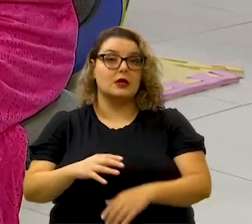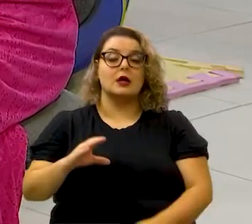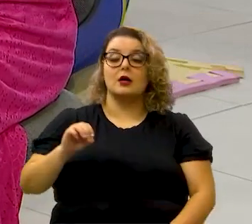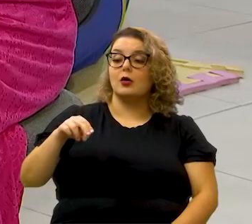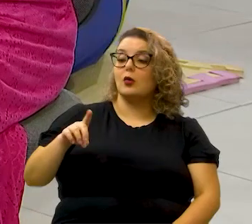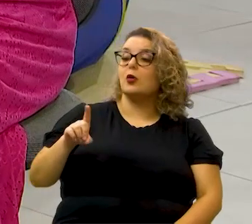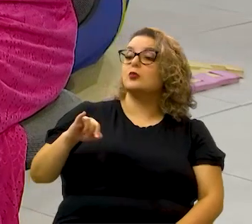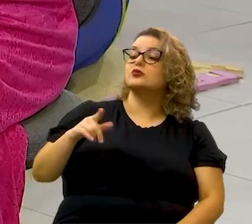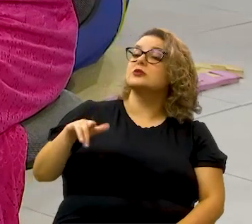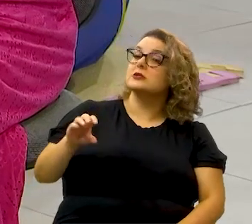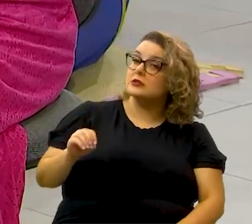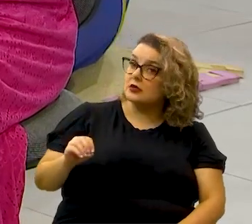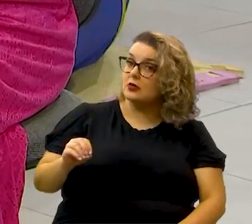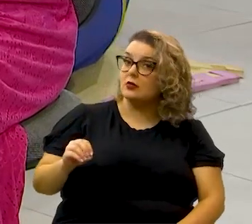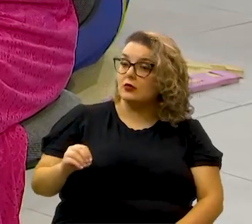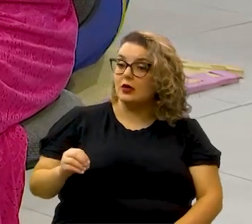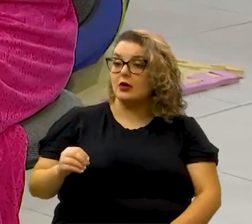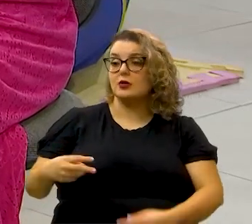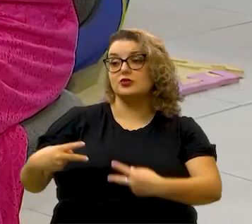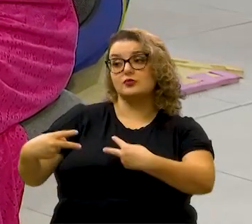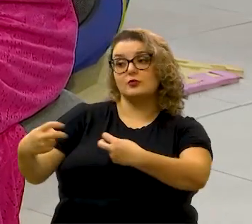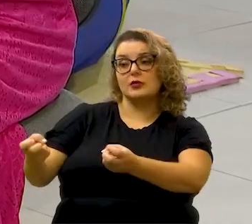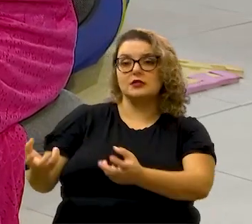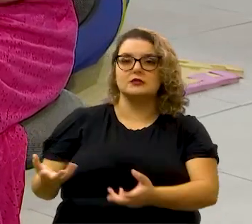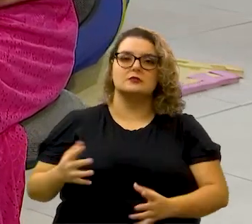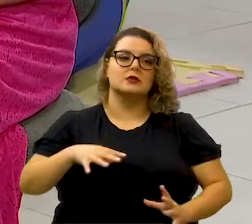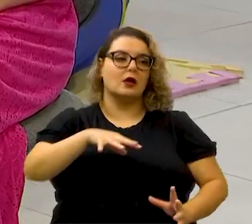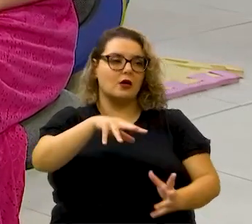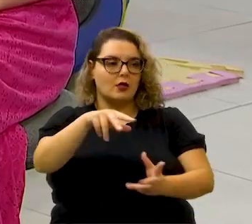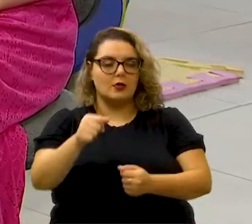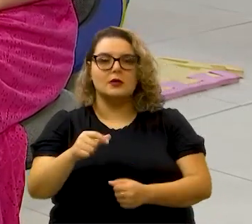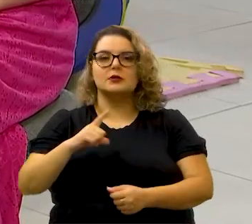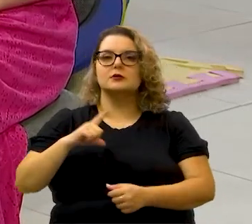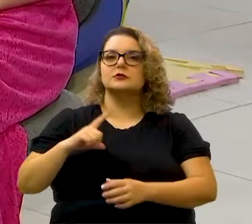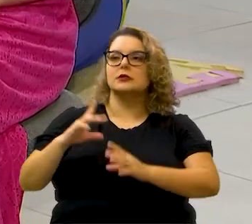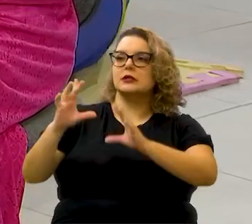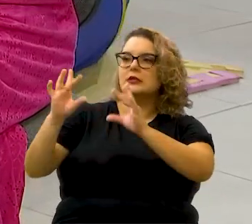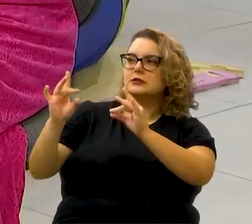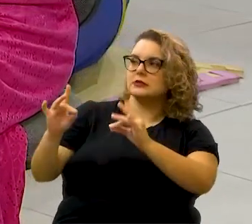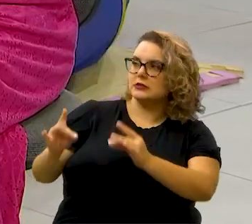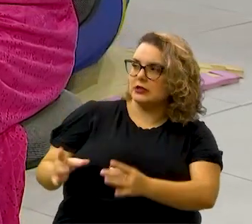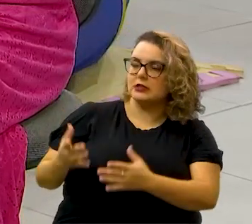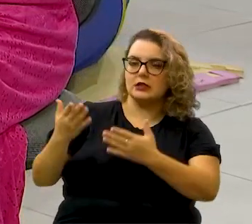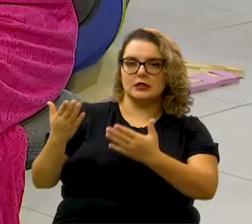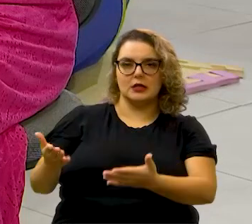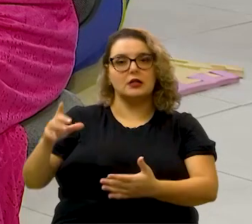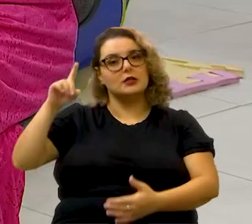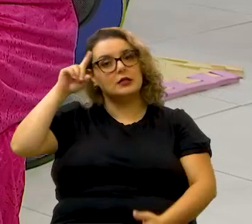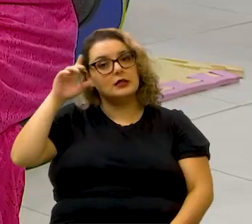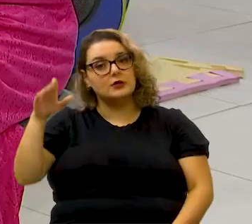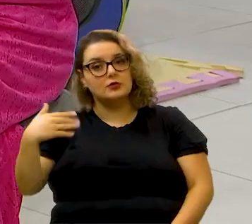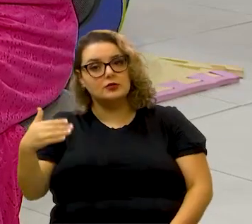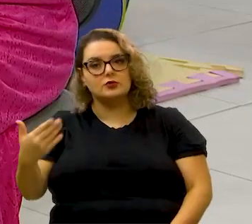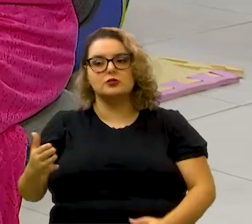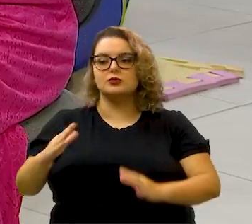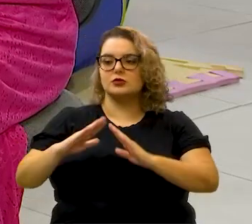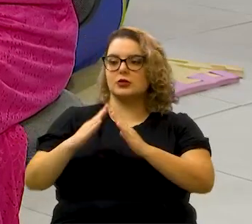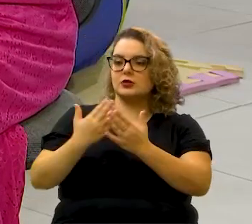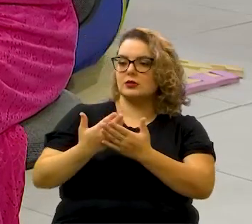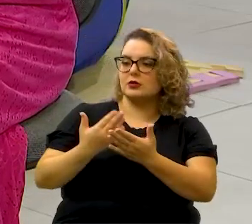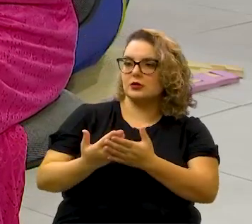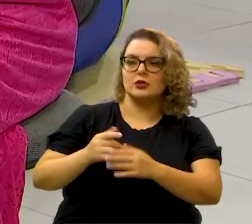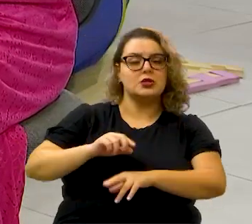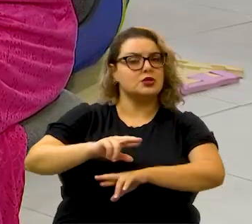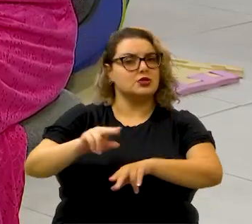né? Não é uma doença, mas é a condição dela, uma maneira de ver o mundo. Então ela tem essas especificidades e nesse